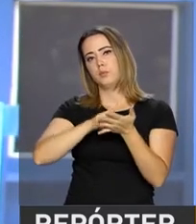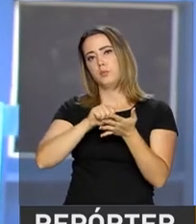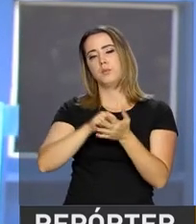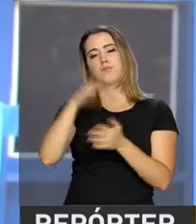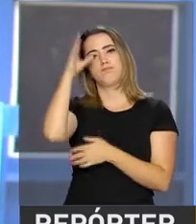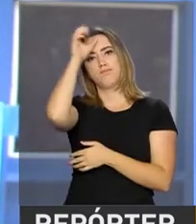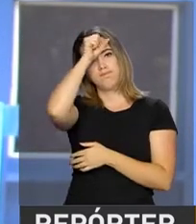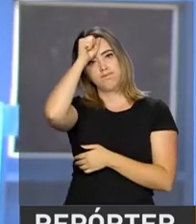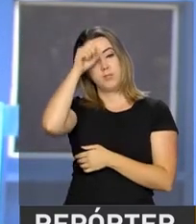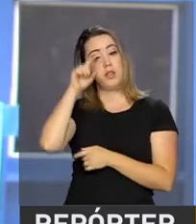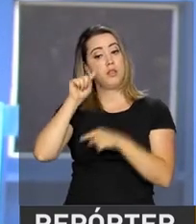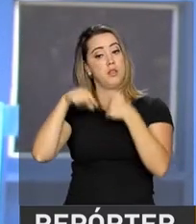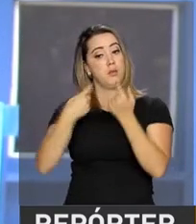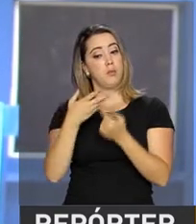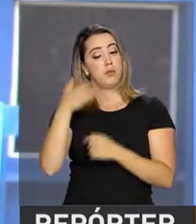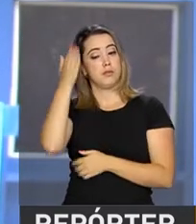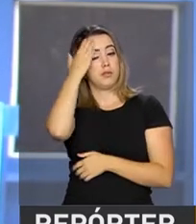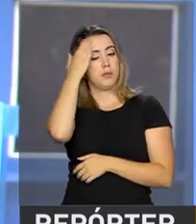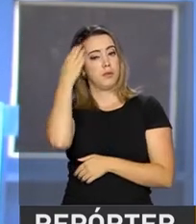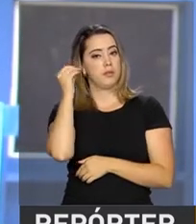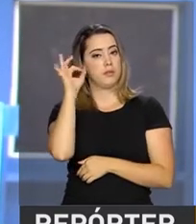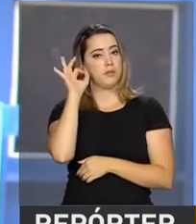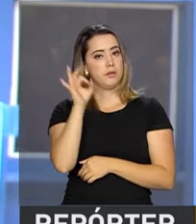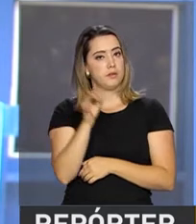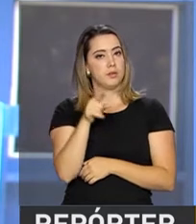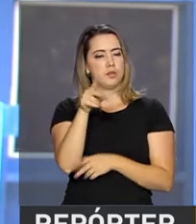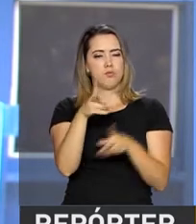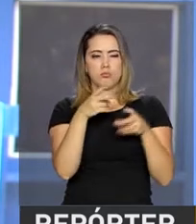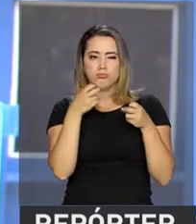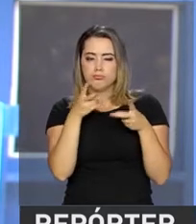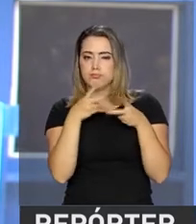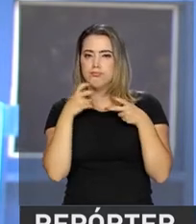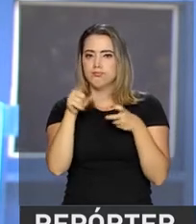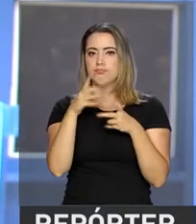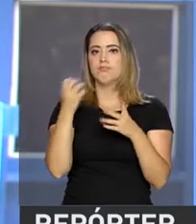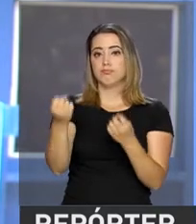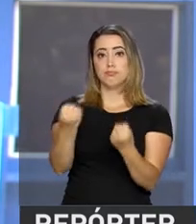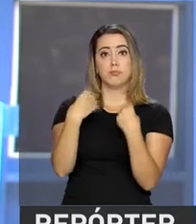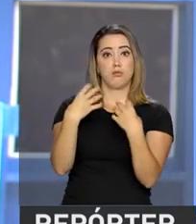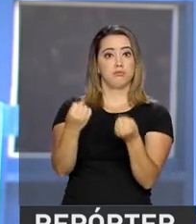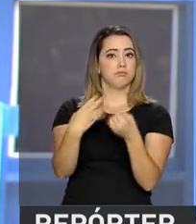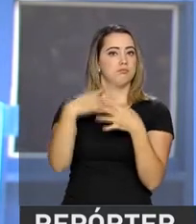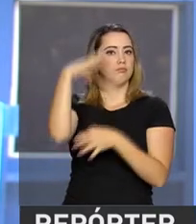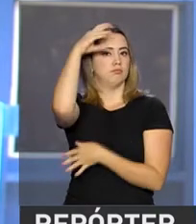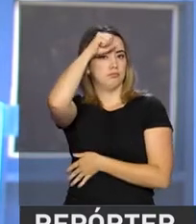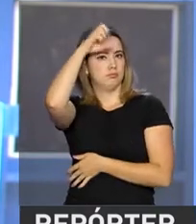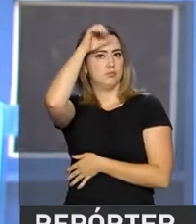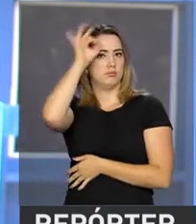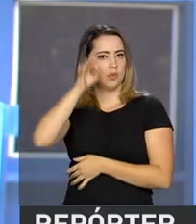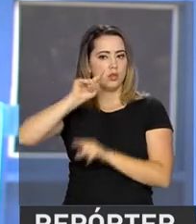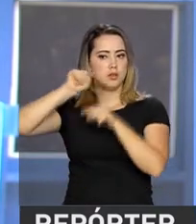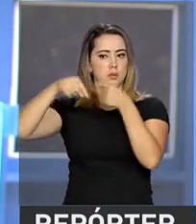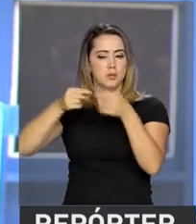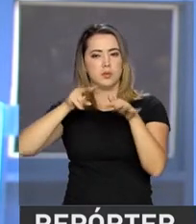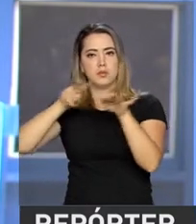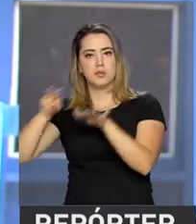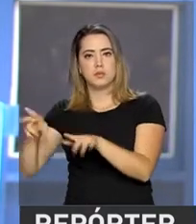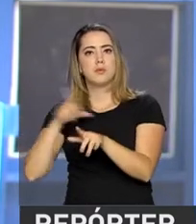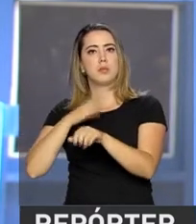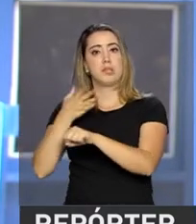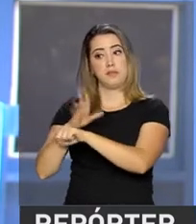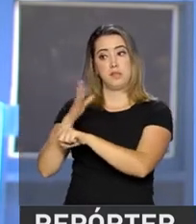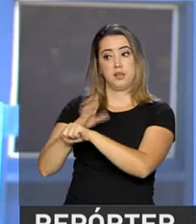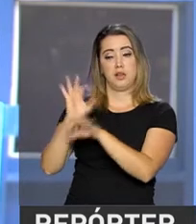para que os policiais pudessem adquirir aqueles ensinamentos, e na semana seguinte a gente fez uma oficina prática ao longo de toda a semana,